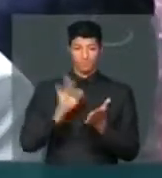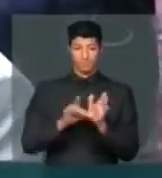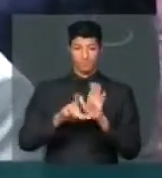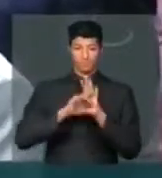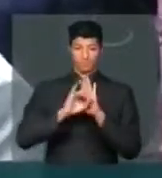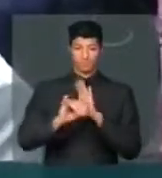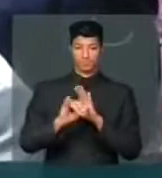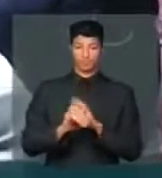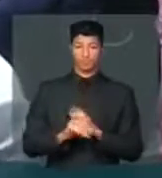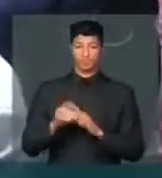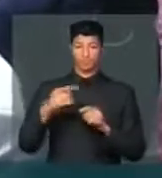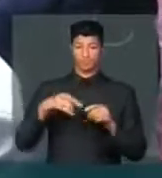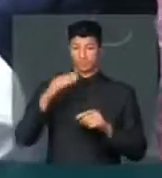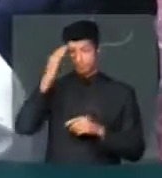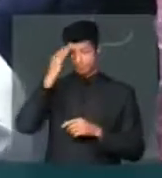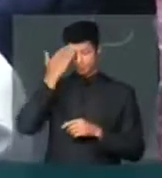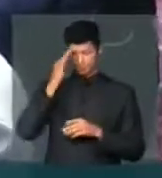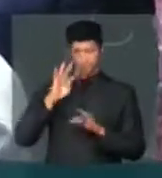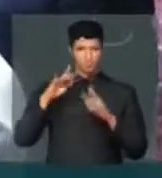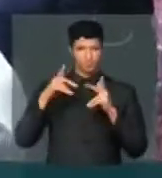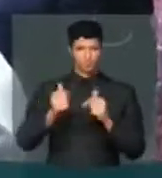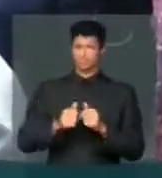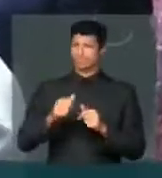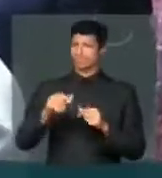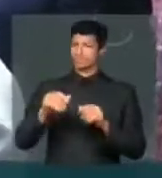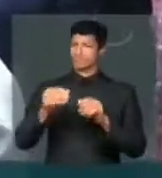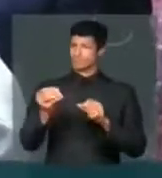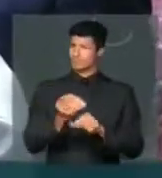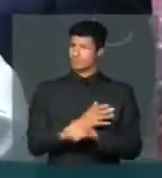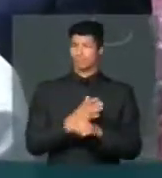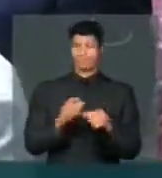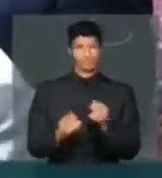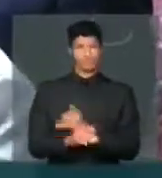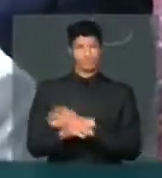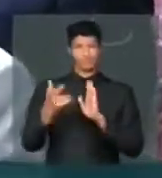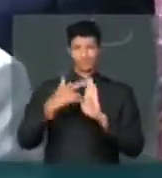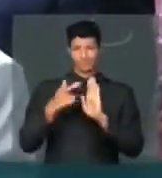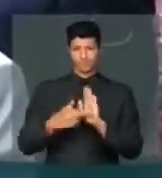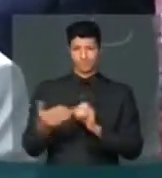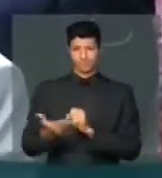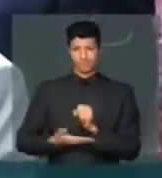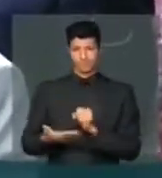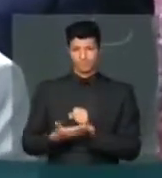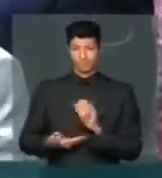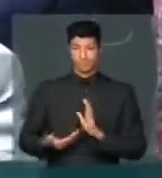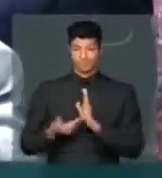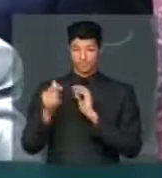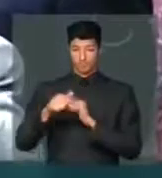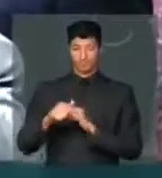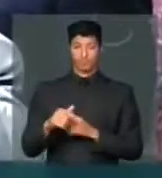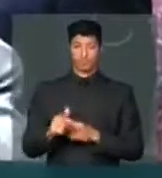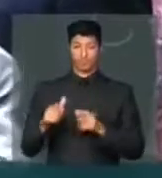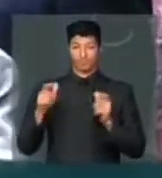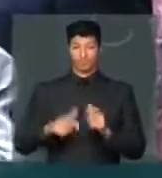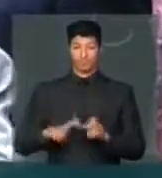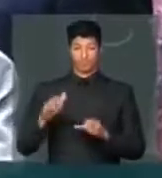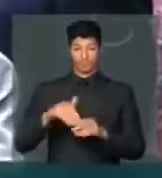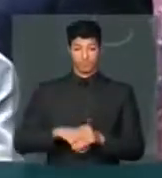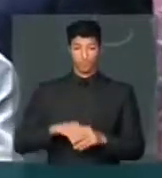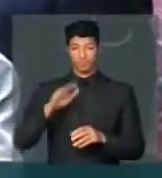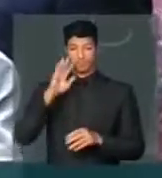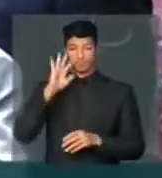legislar, inteiramente ao arrepio das regras básicas que norteiam a casa, onde o